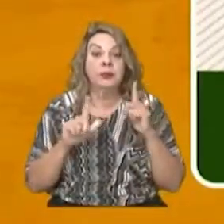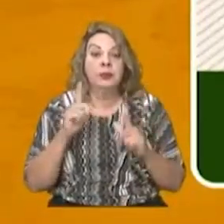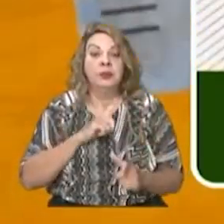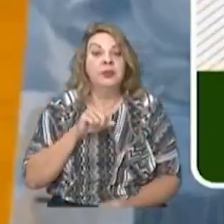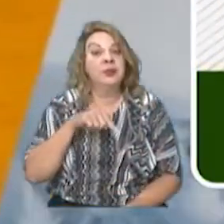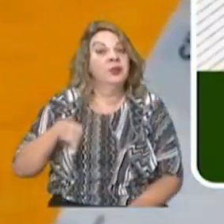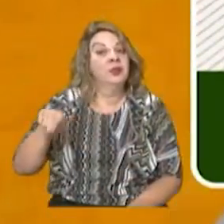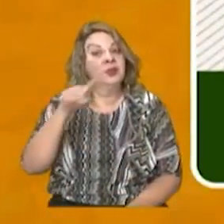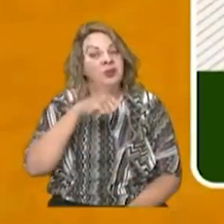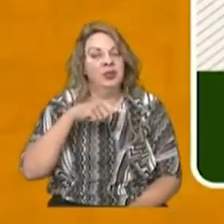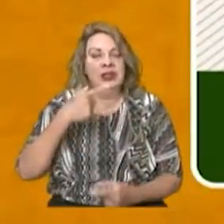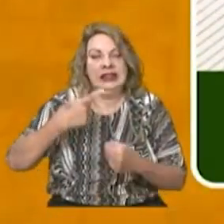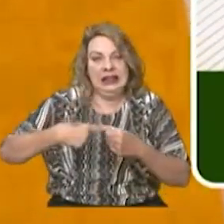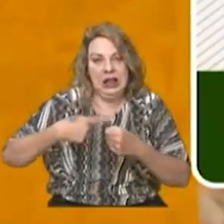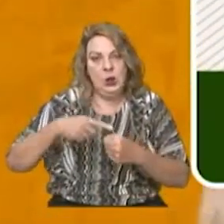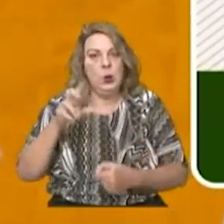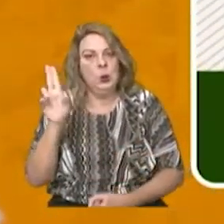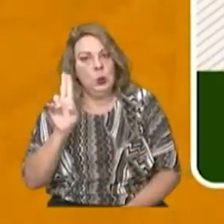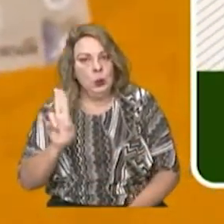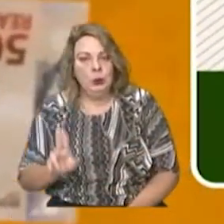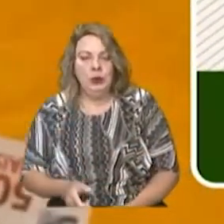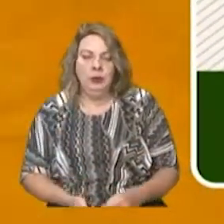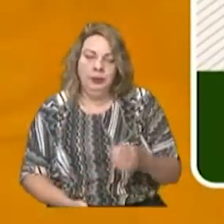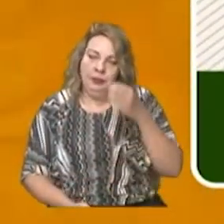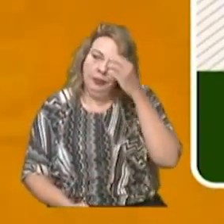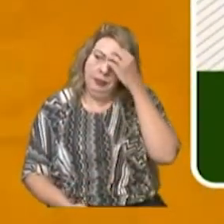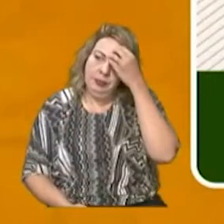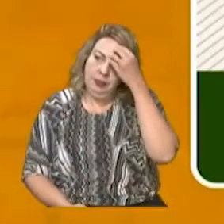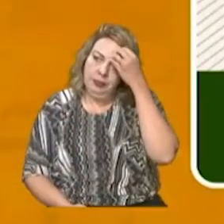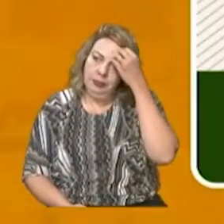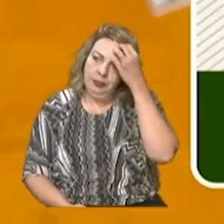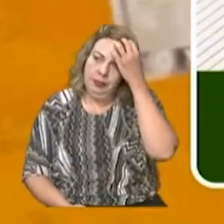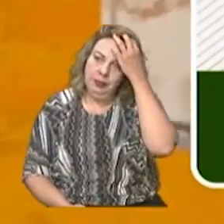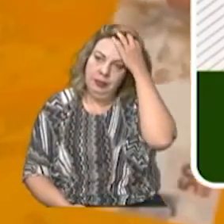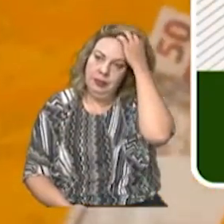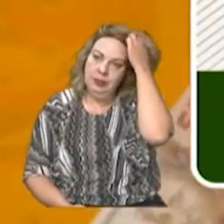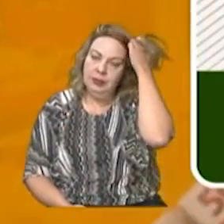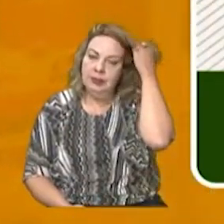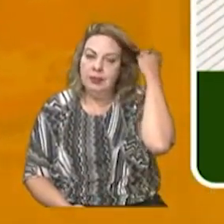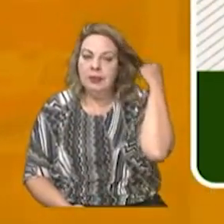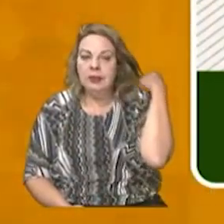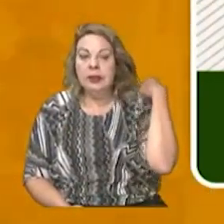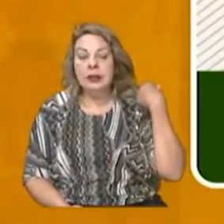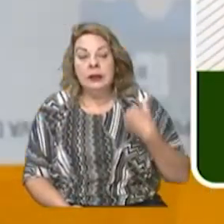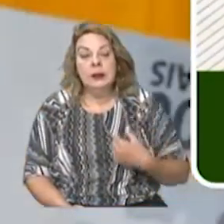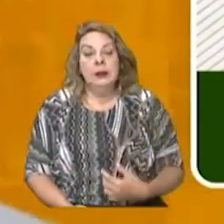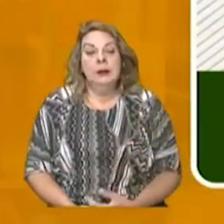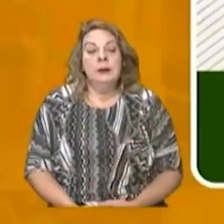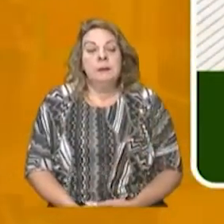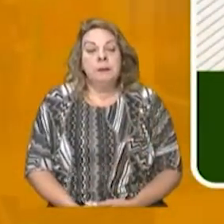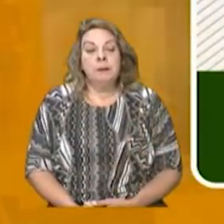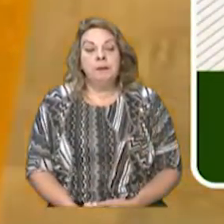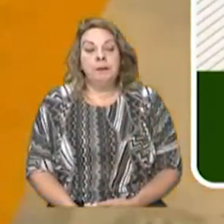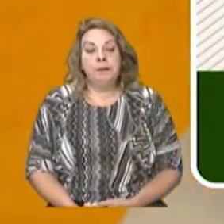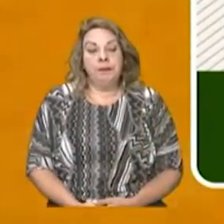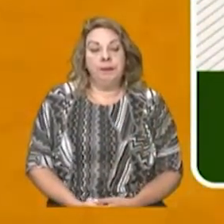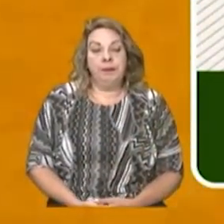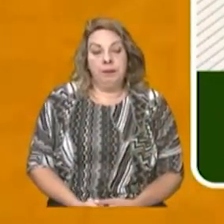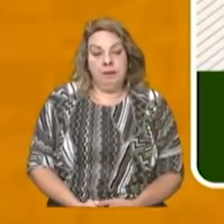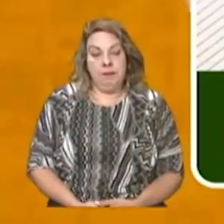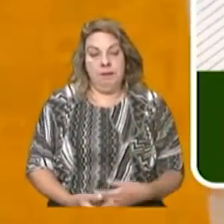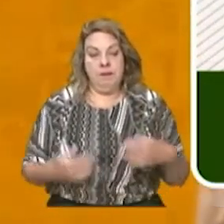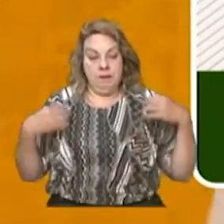Nossa Senhora Aparecida, Lenilde, de General Maynard, Nádia, de Pirambu, Tainá e Rafael, de Santa Luzia do